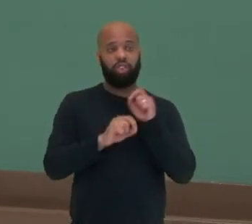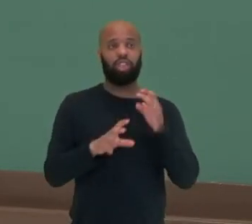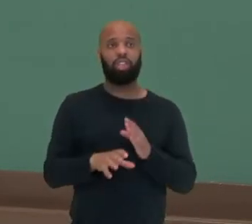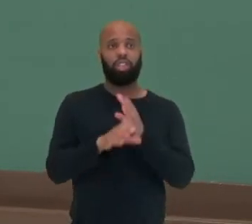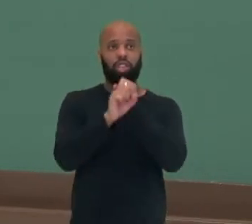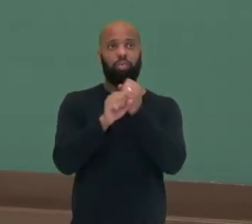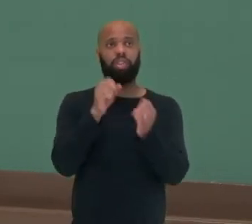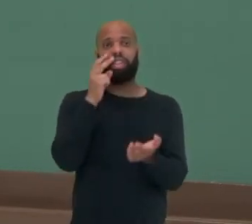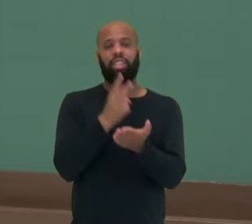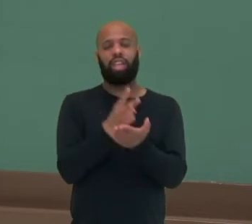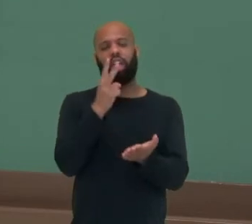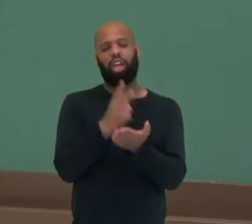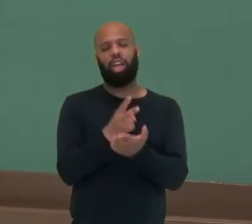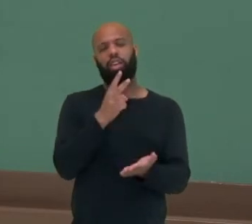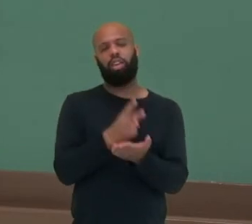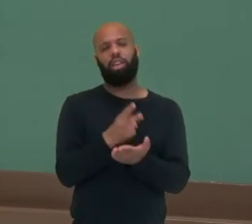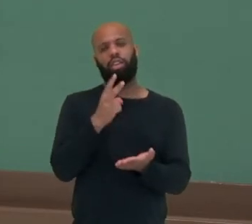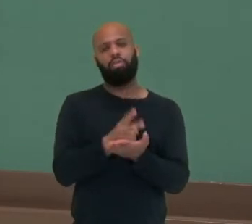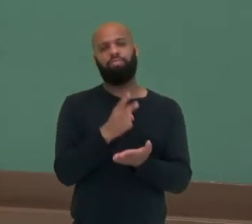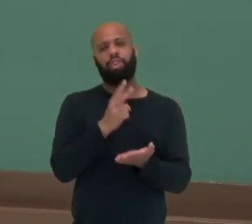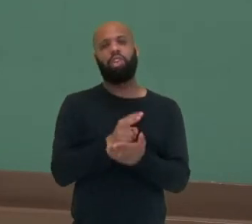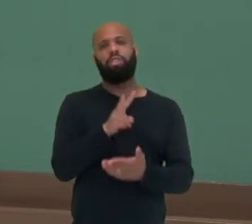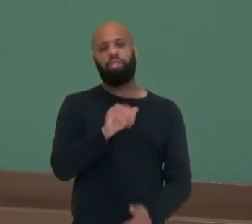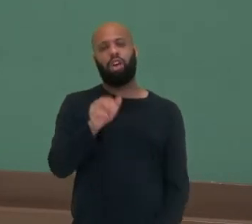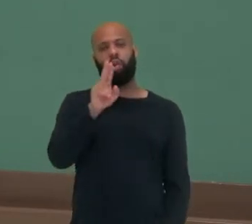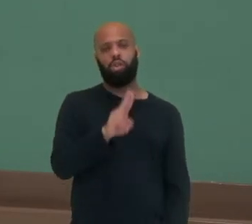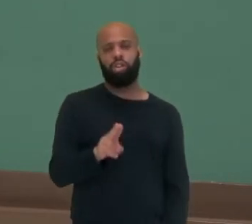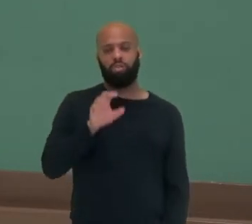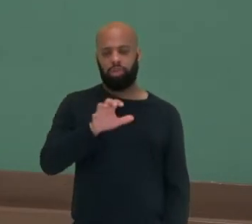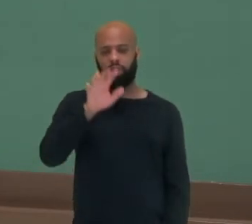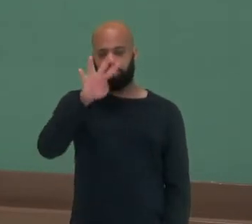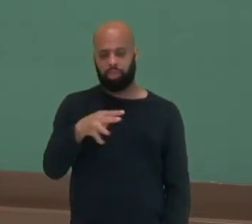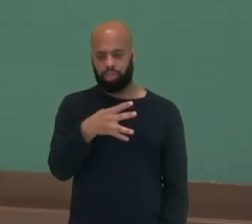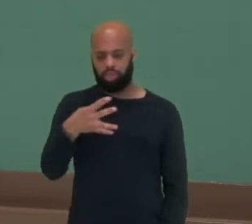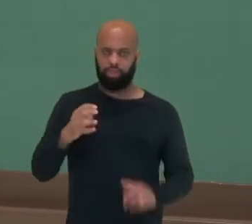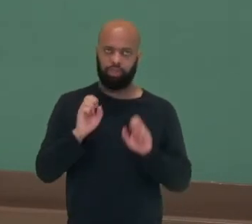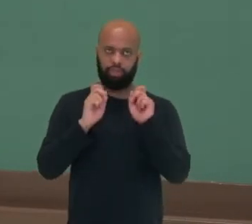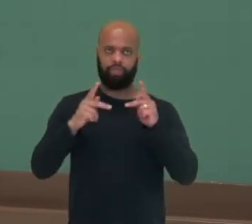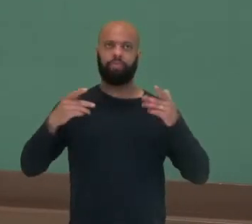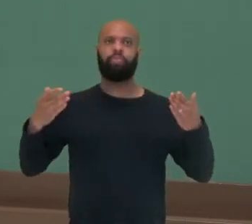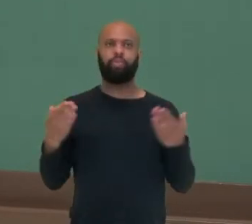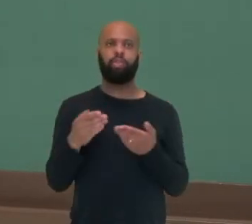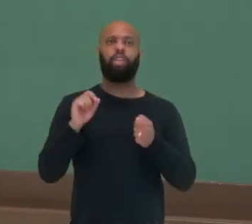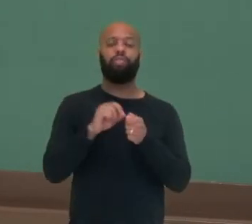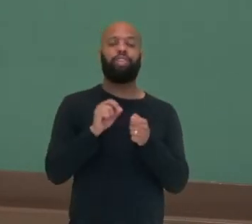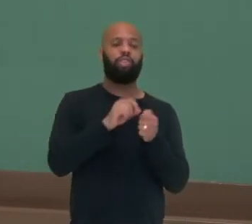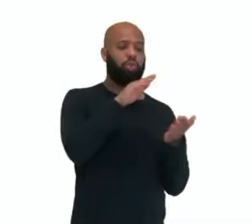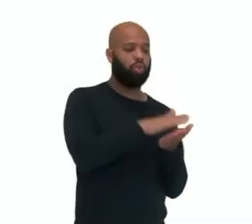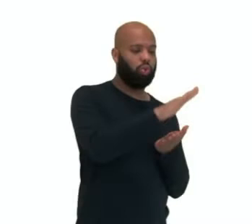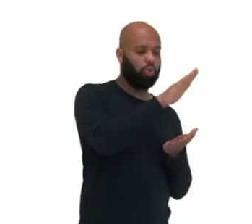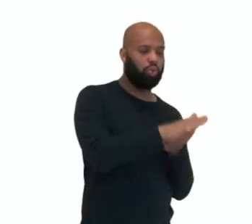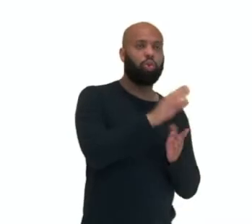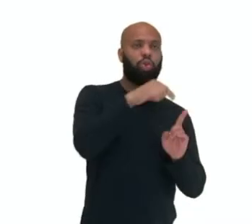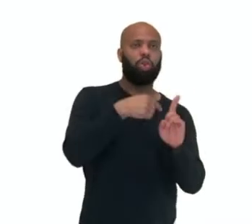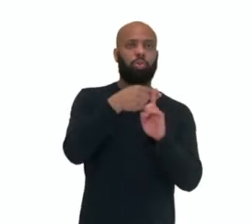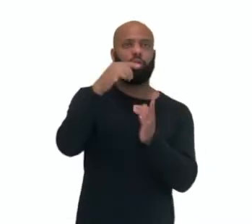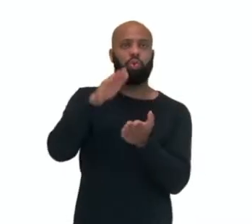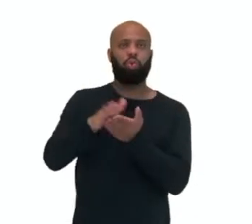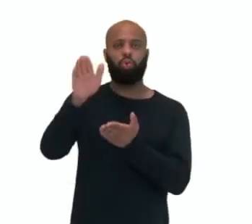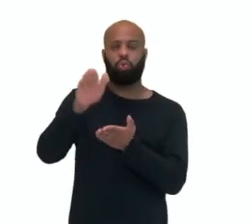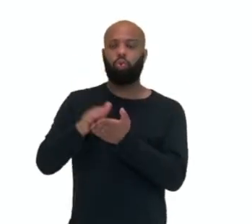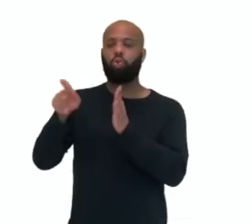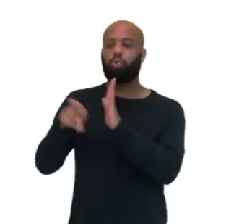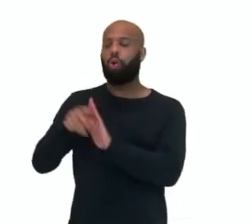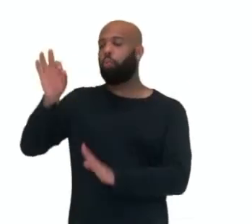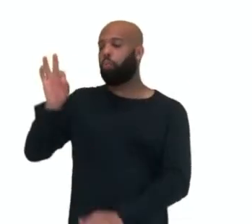para sempre, há muito tempo, essa sua planilha. Agora, para fazer o custo mais o custo pela